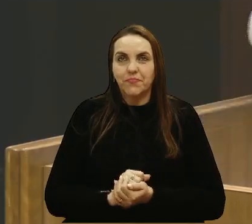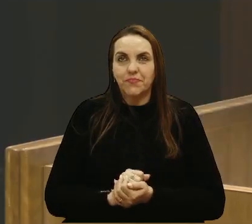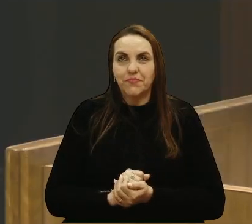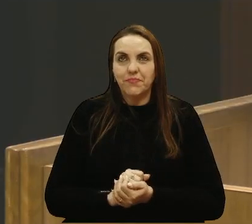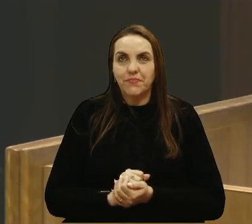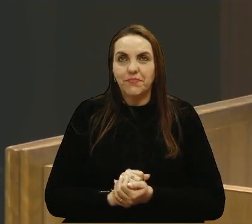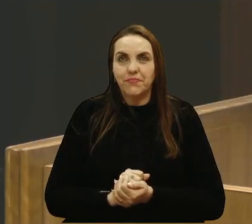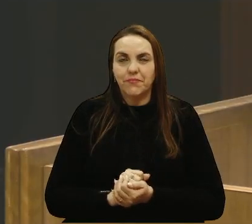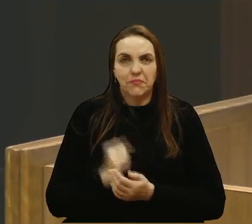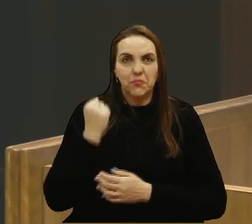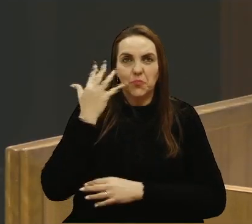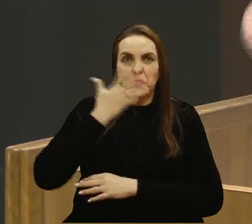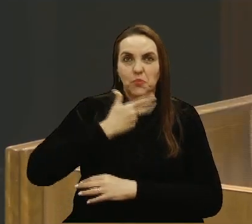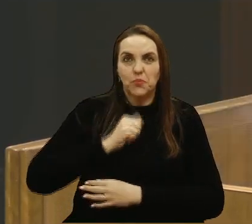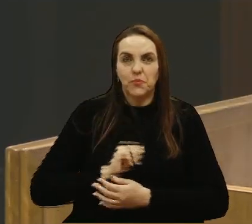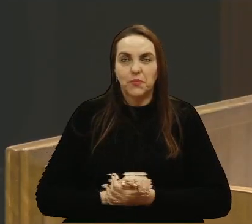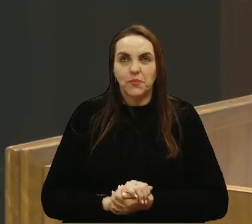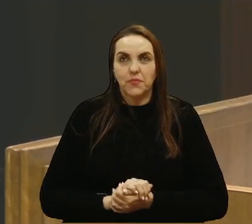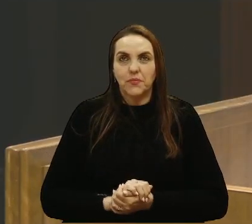muito bonita.